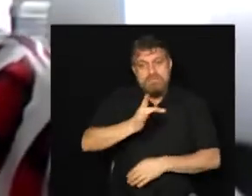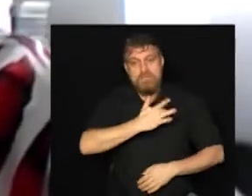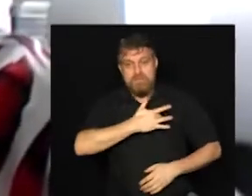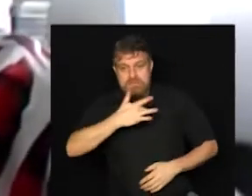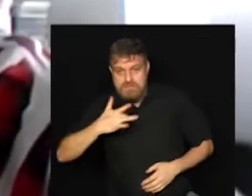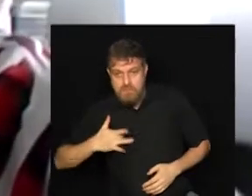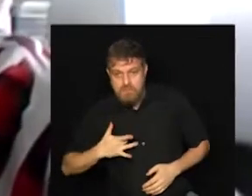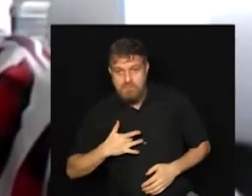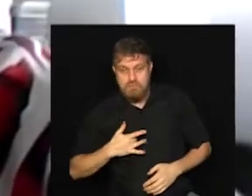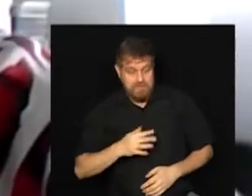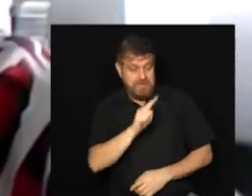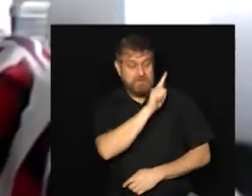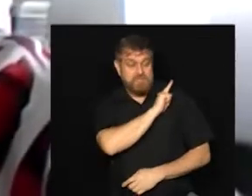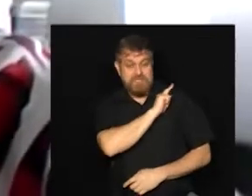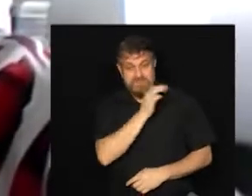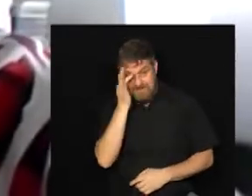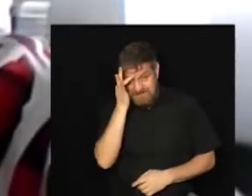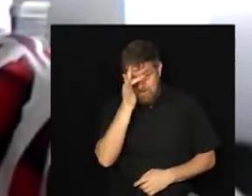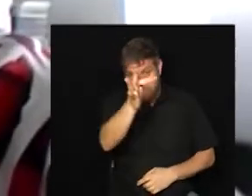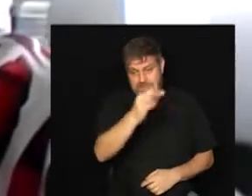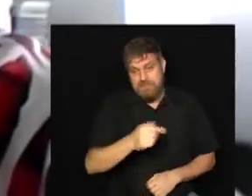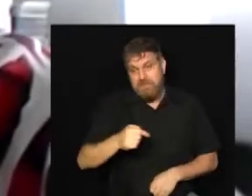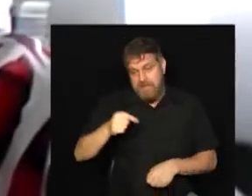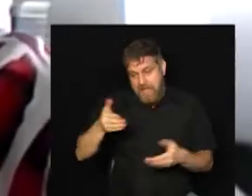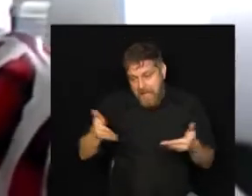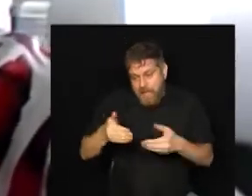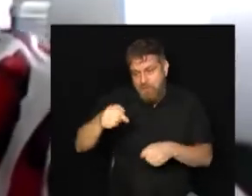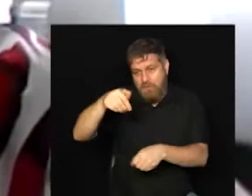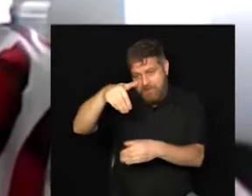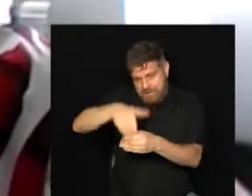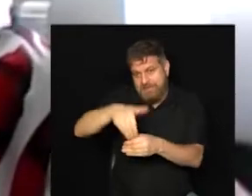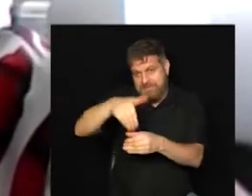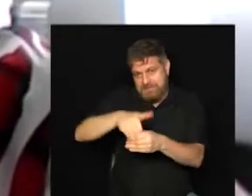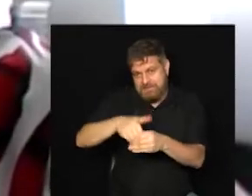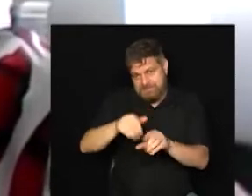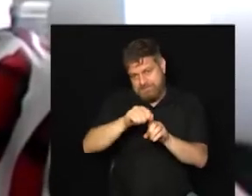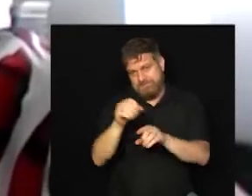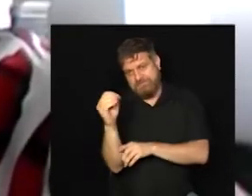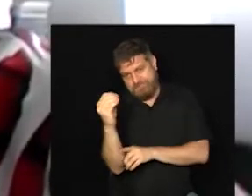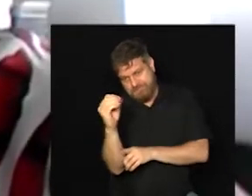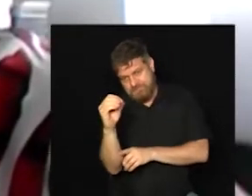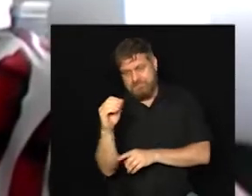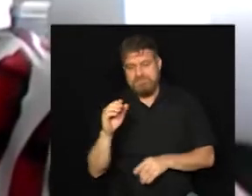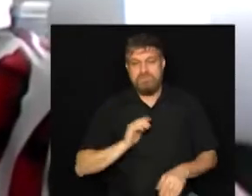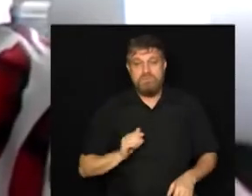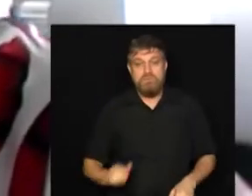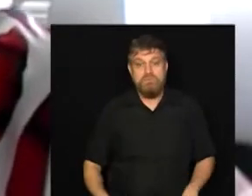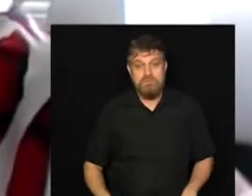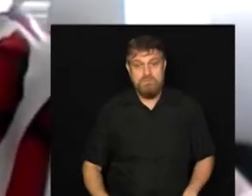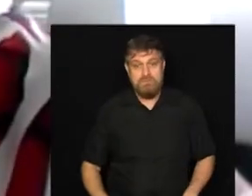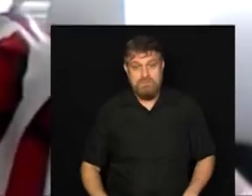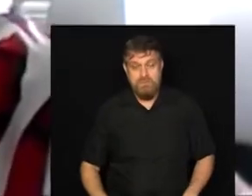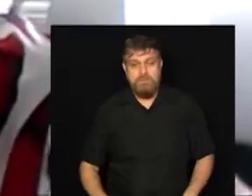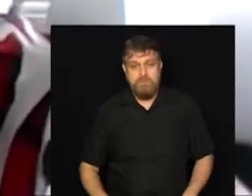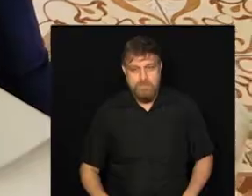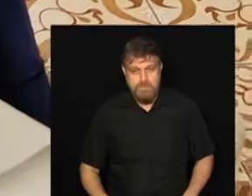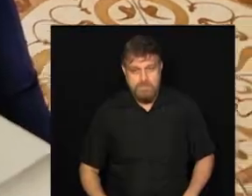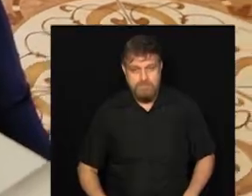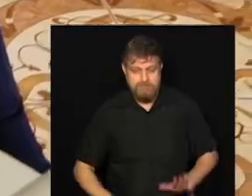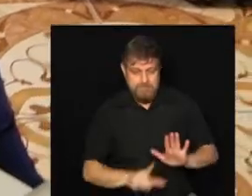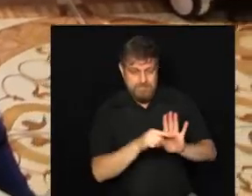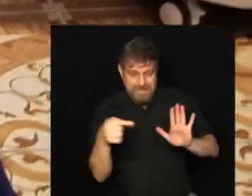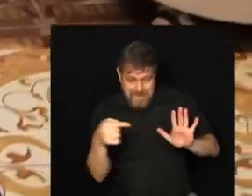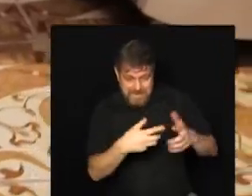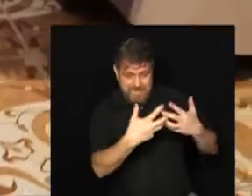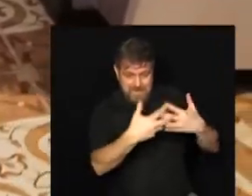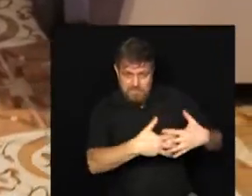os futuros gestores, porque nós estamos em época de eleição, para que essa lei seja cumprida. E eu acho que não só em